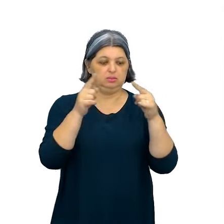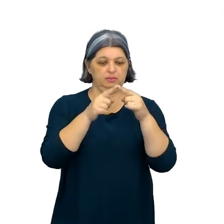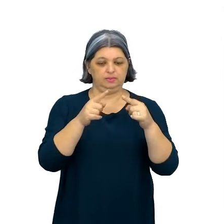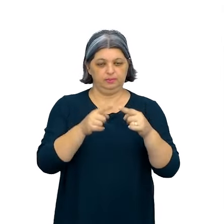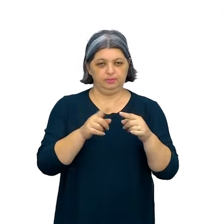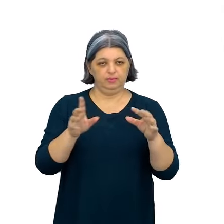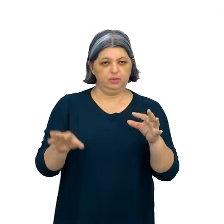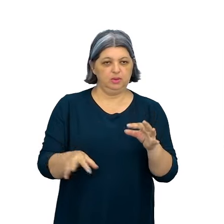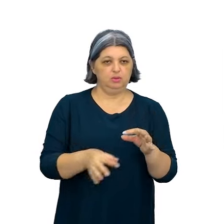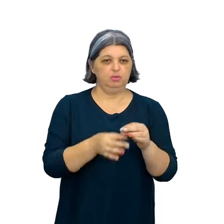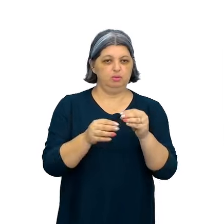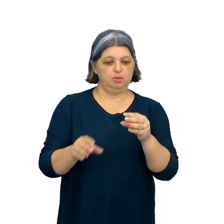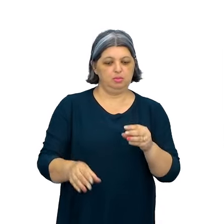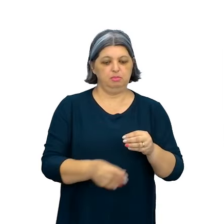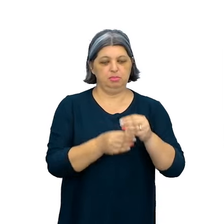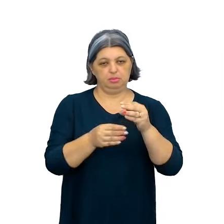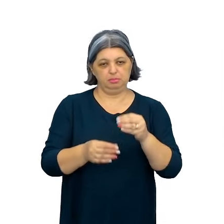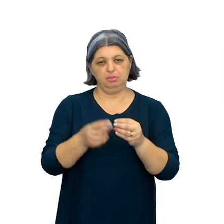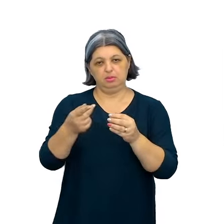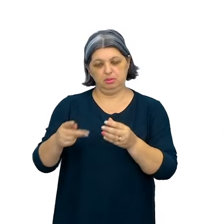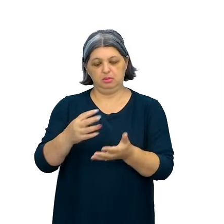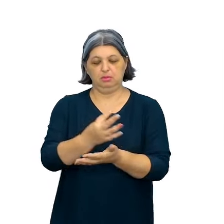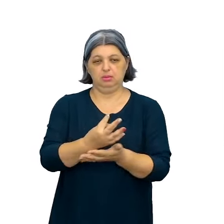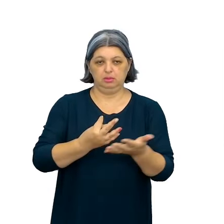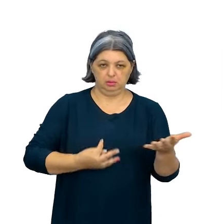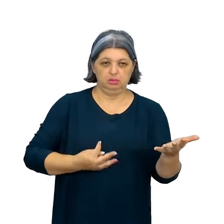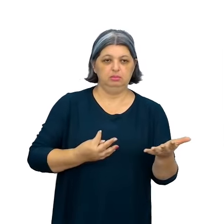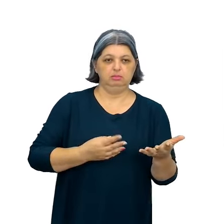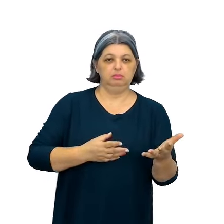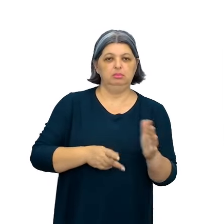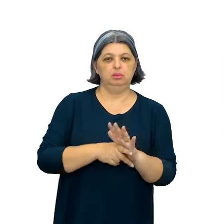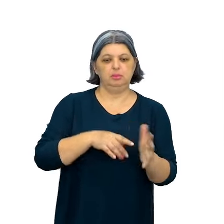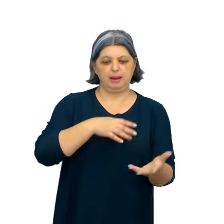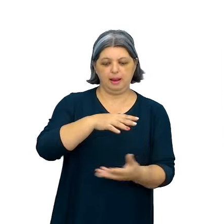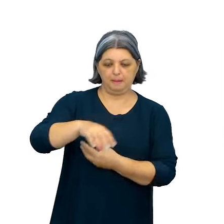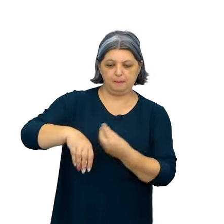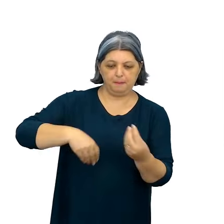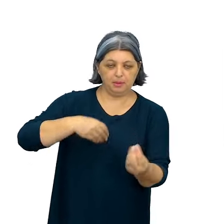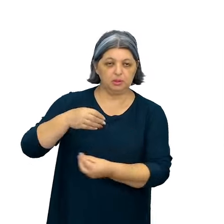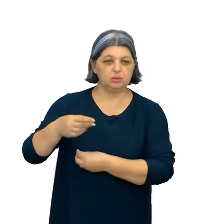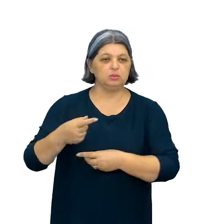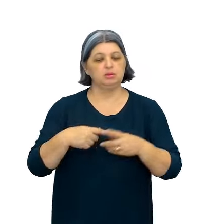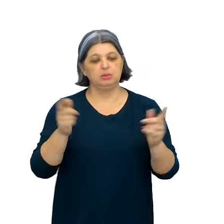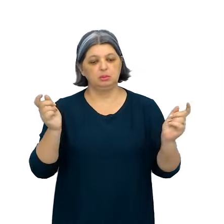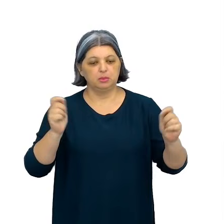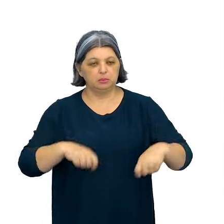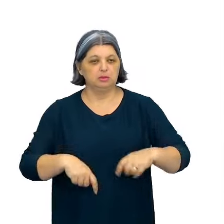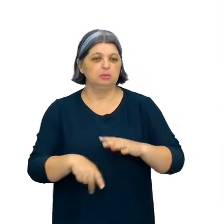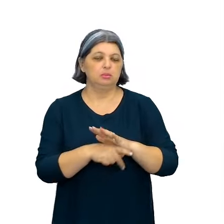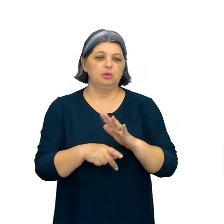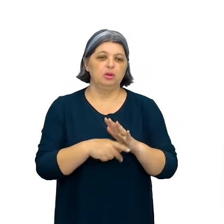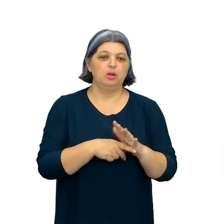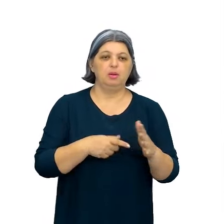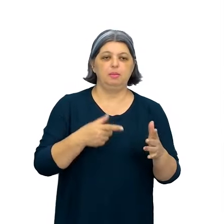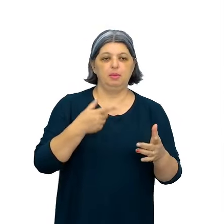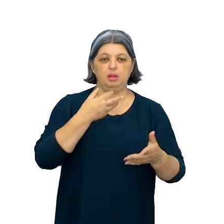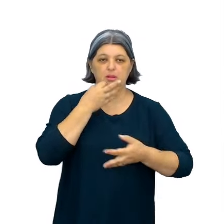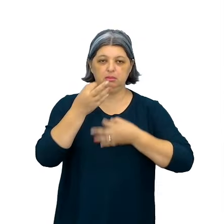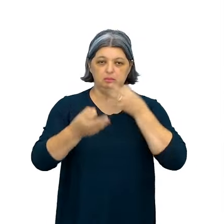outros discursos e outros textos, e nesse emaranhado vai construindo possibilidades infinitas de réplicas, gerando